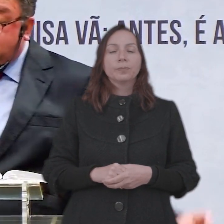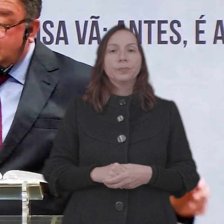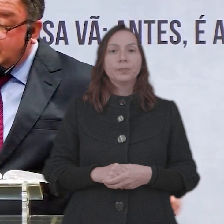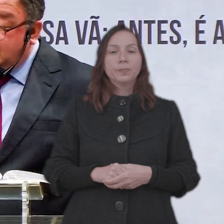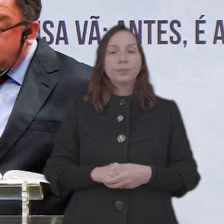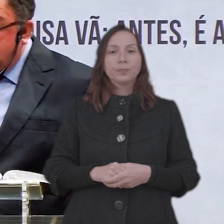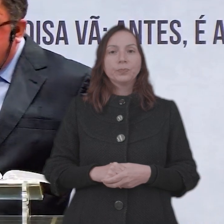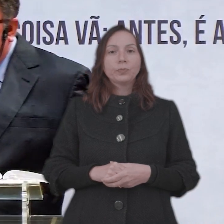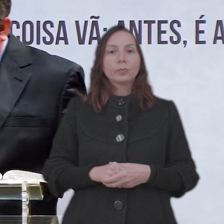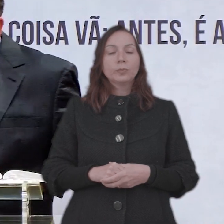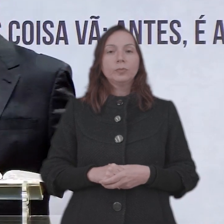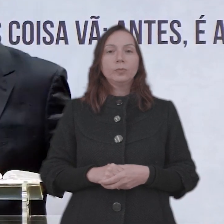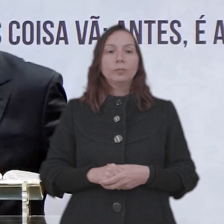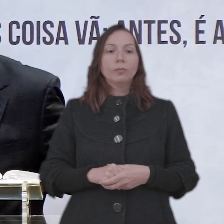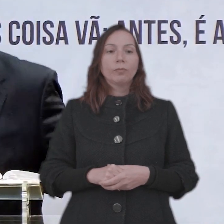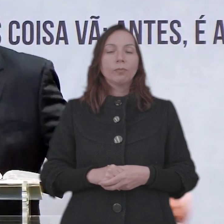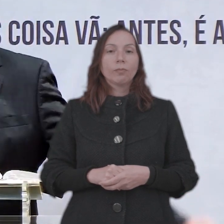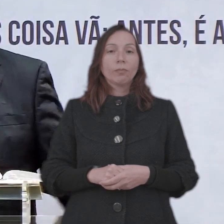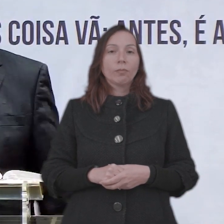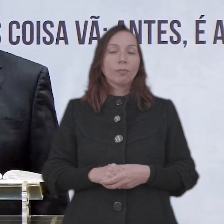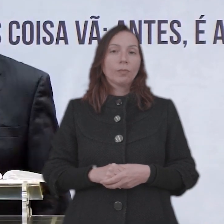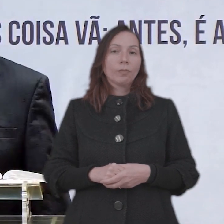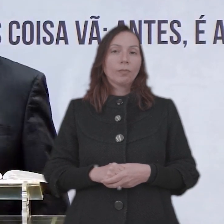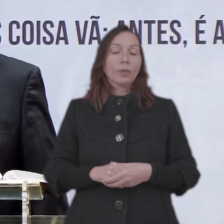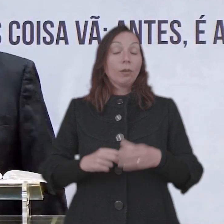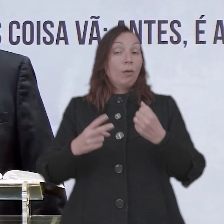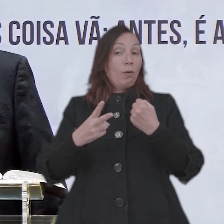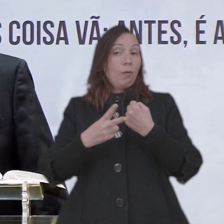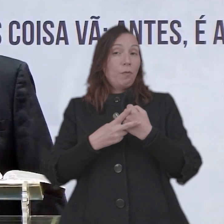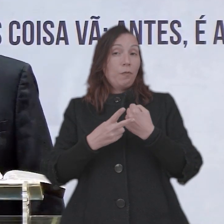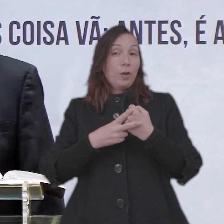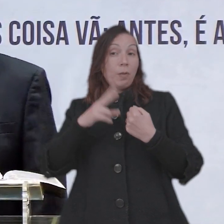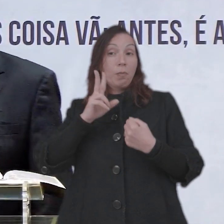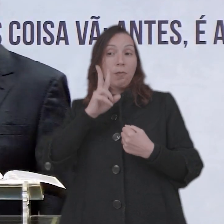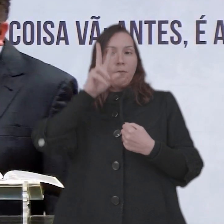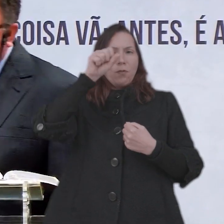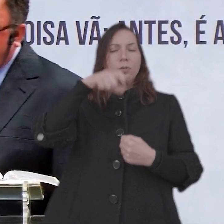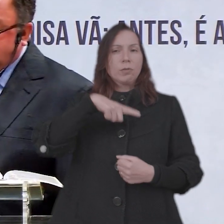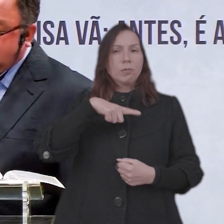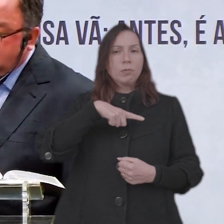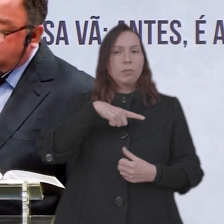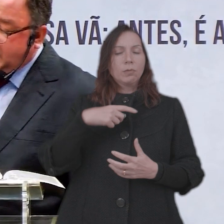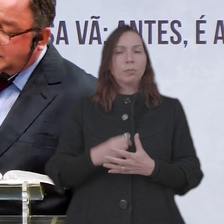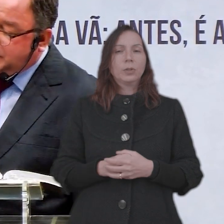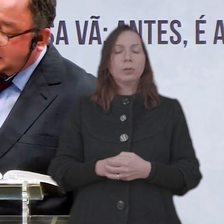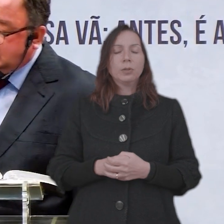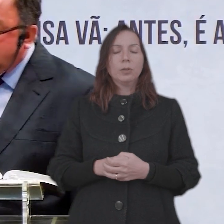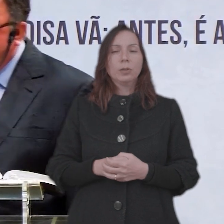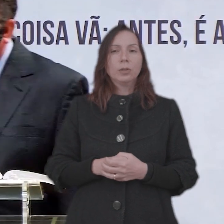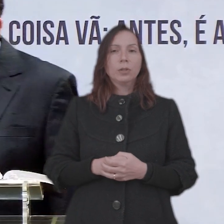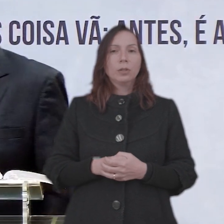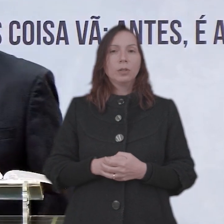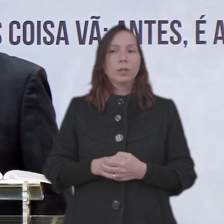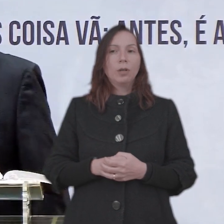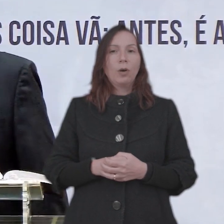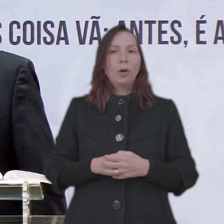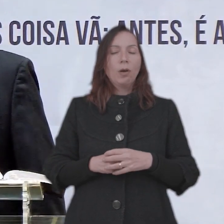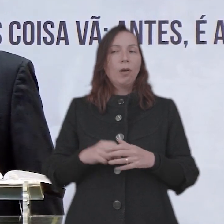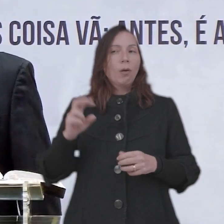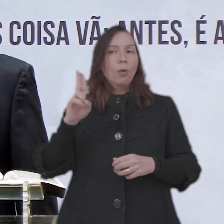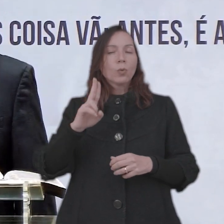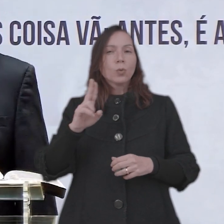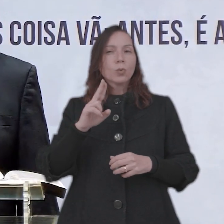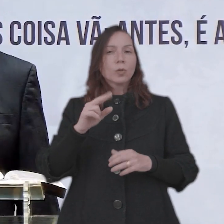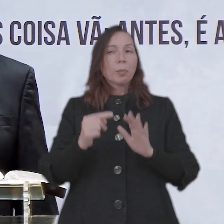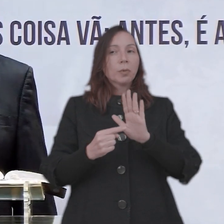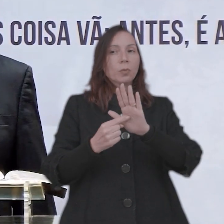Veja que este verbo, ser forte, ele é usado para expressar a força